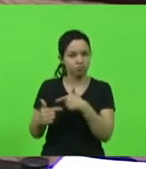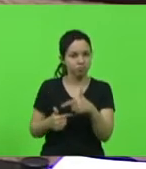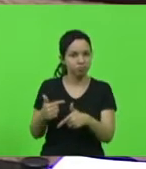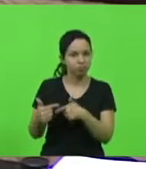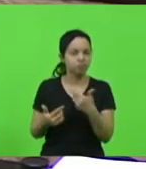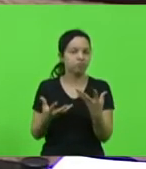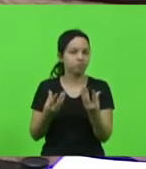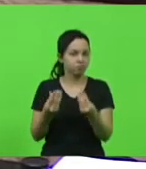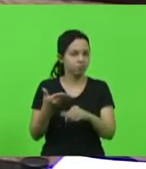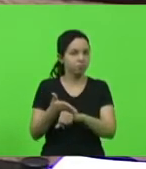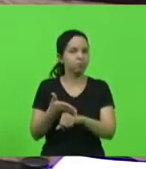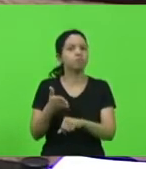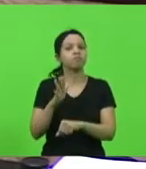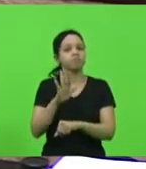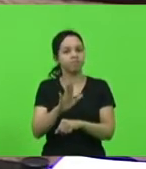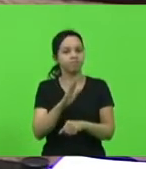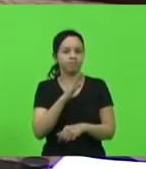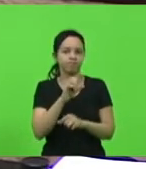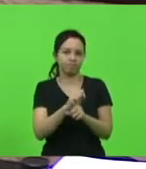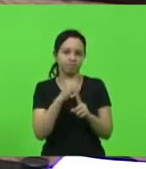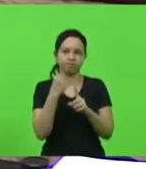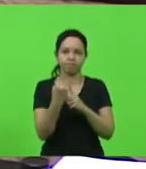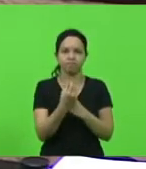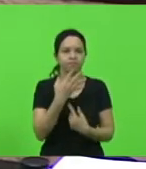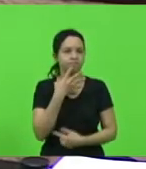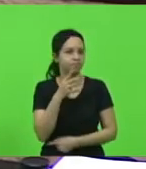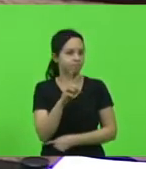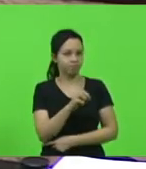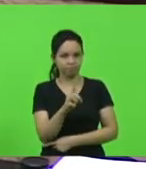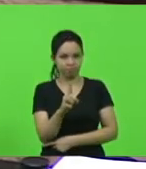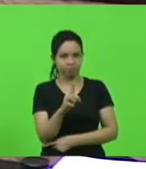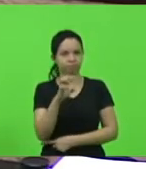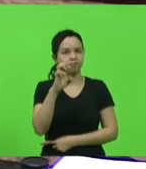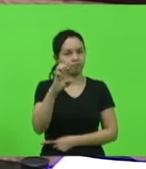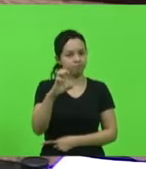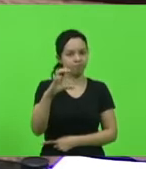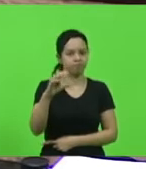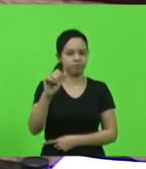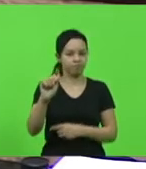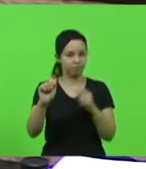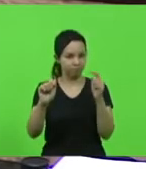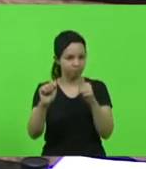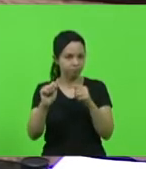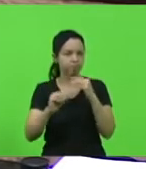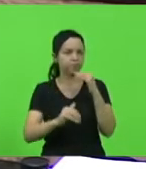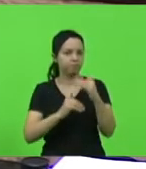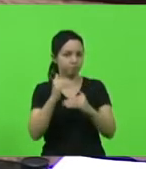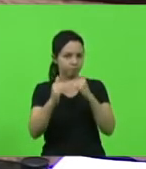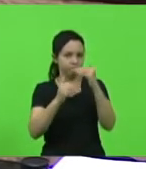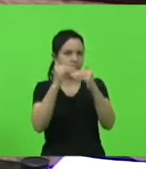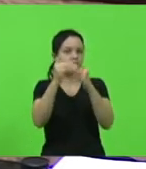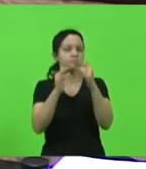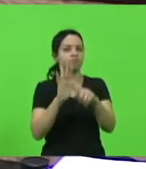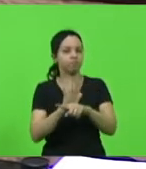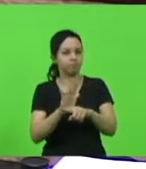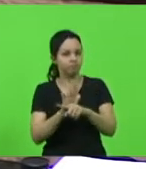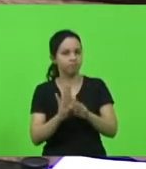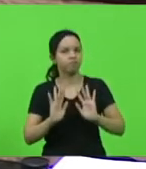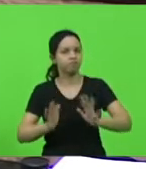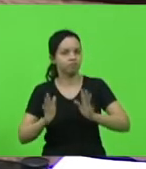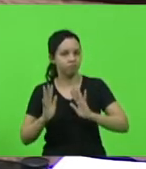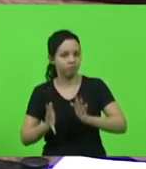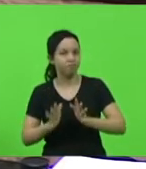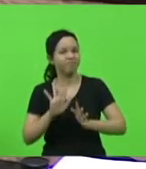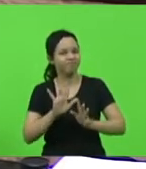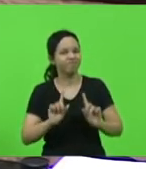sociedade. E também ficou evidente que o ECA trouxe muitos avanços, mas que os desafios ainda são muitos e que é